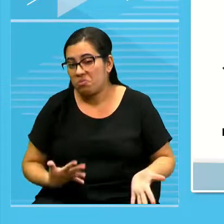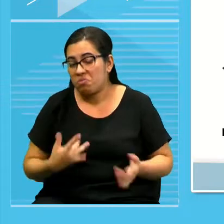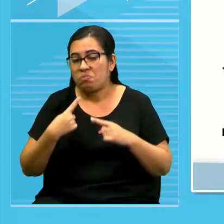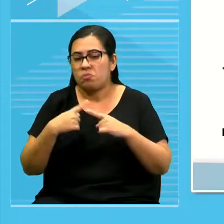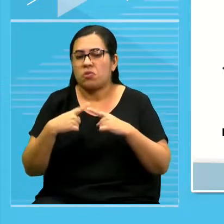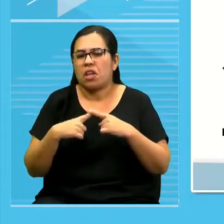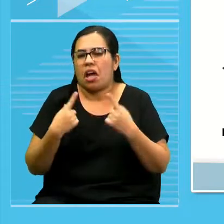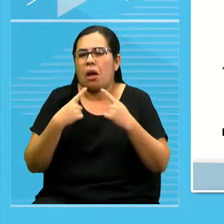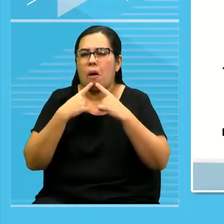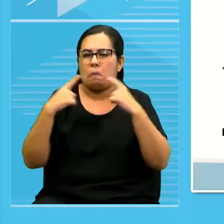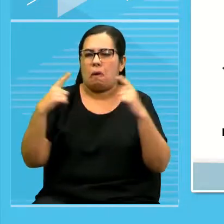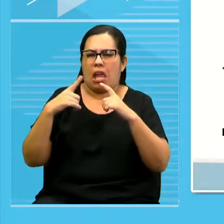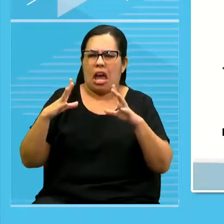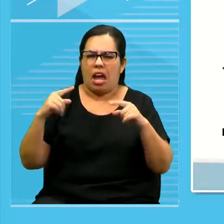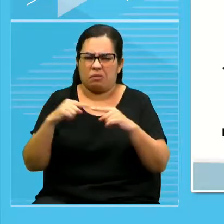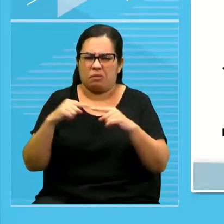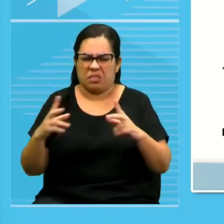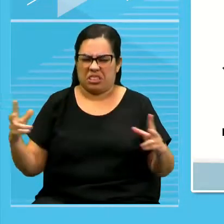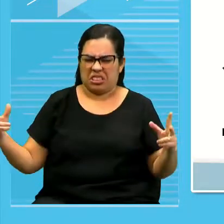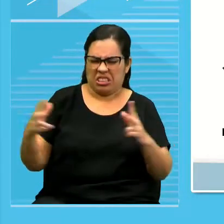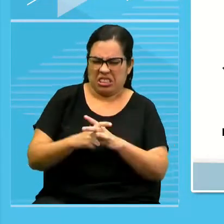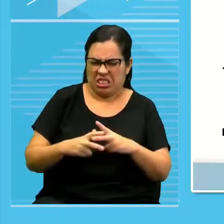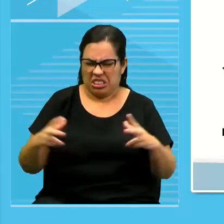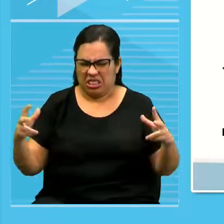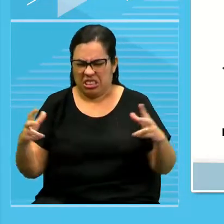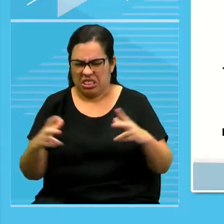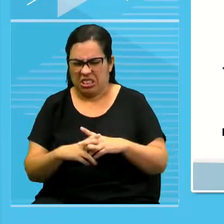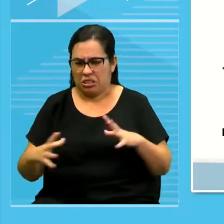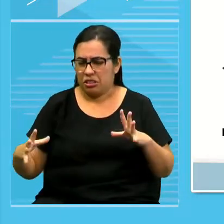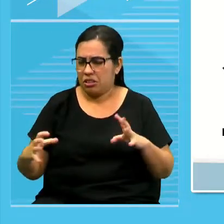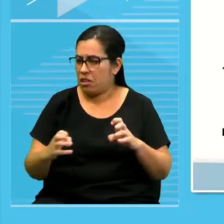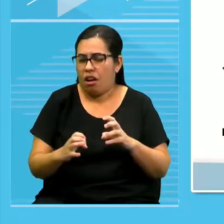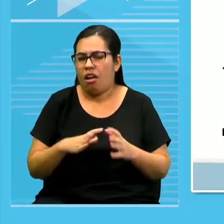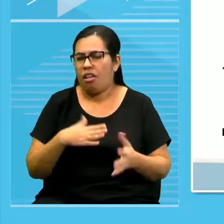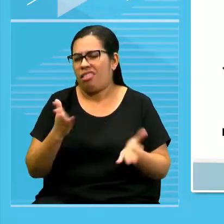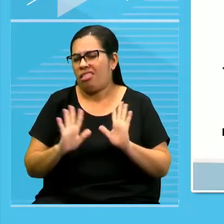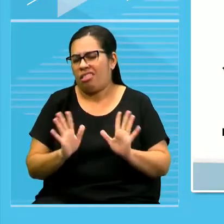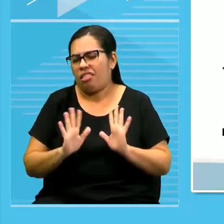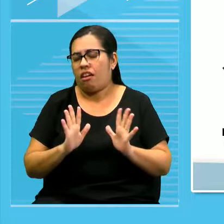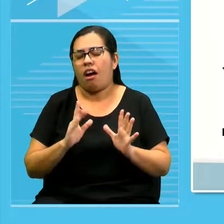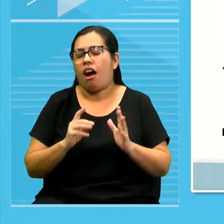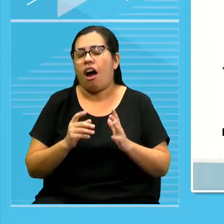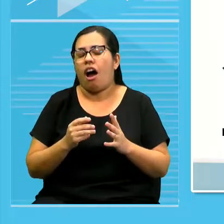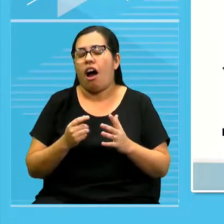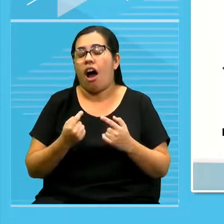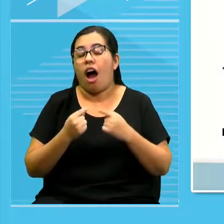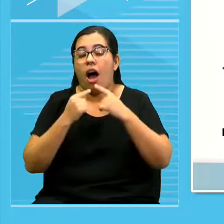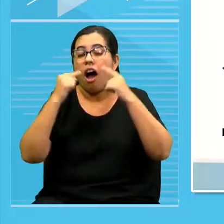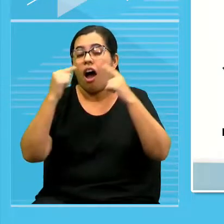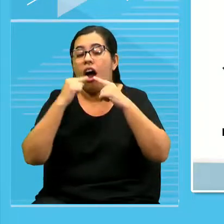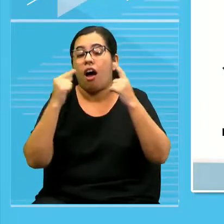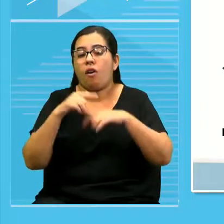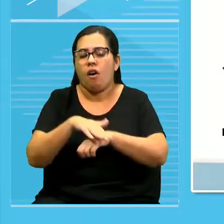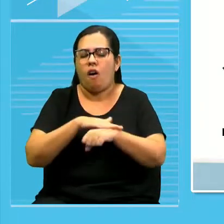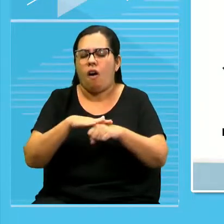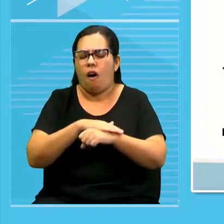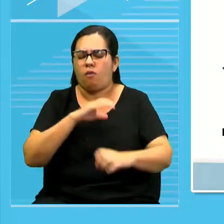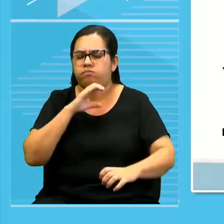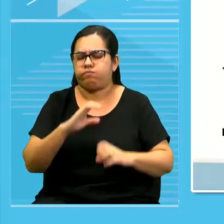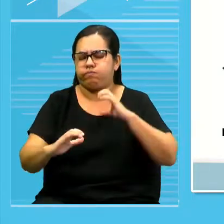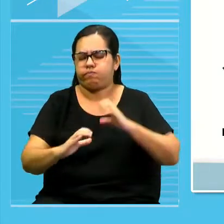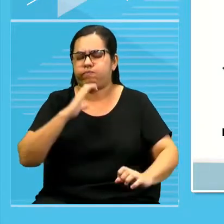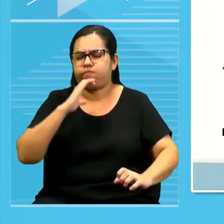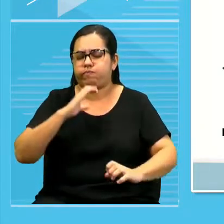discutir não é brigar se agredir é discutir né falar conversar e aí uma das pessoas